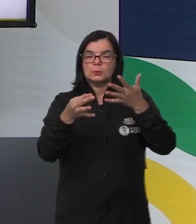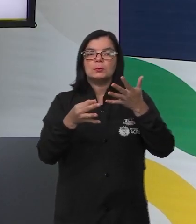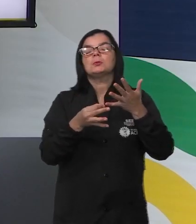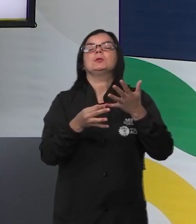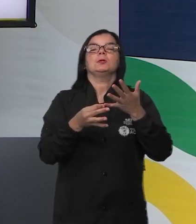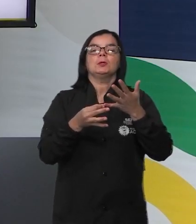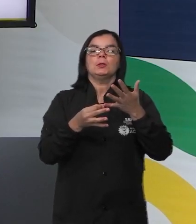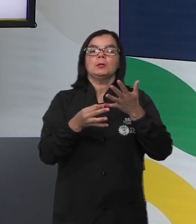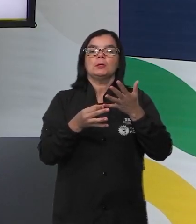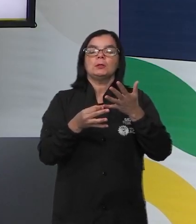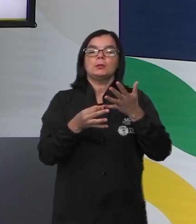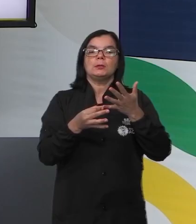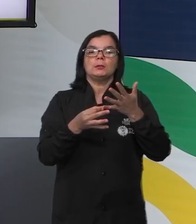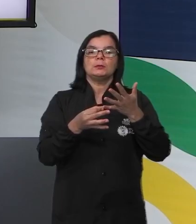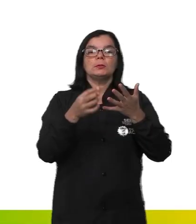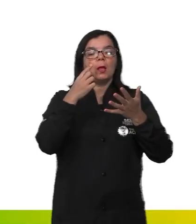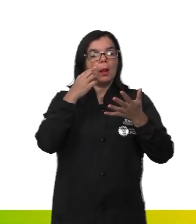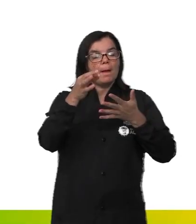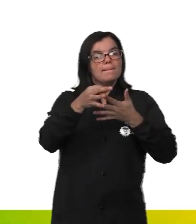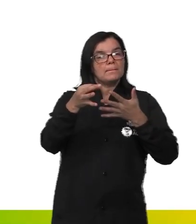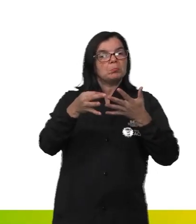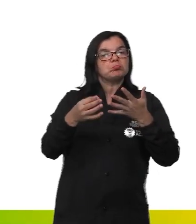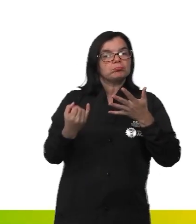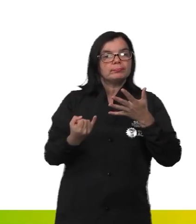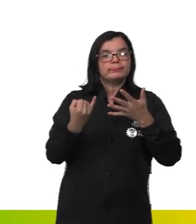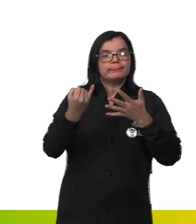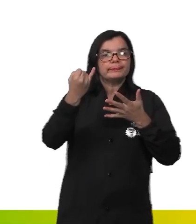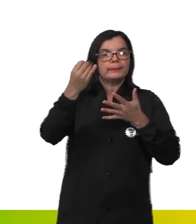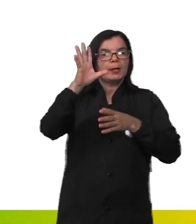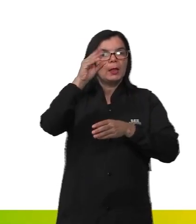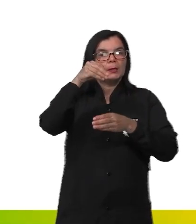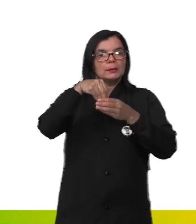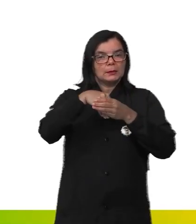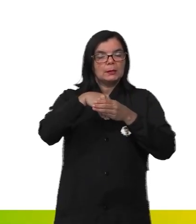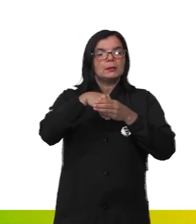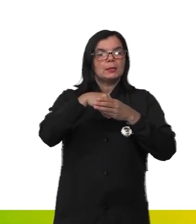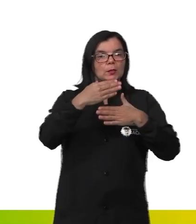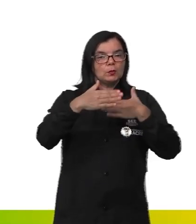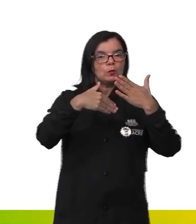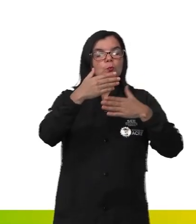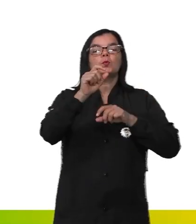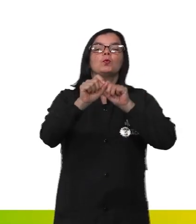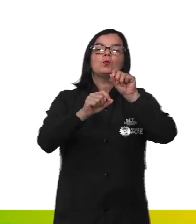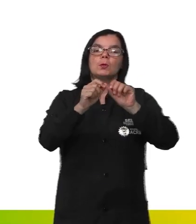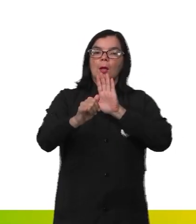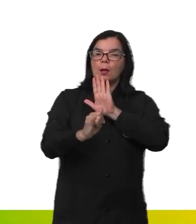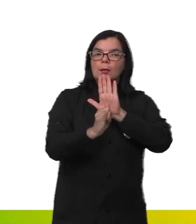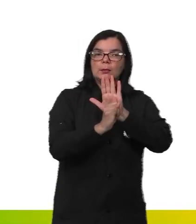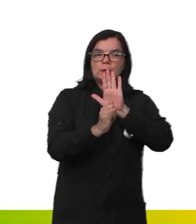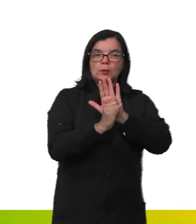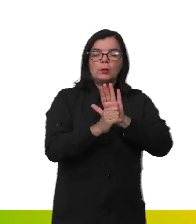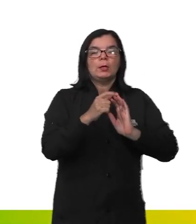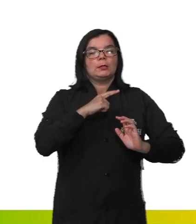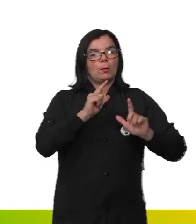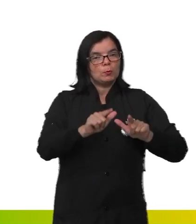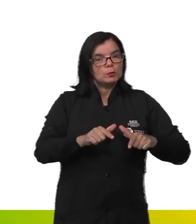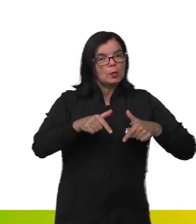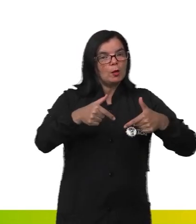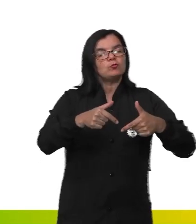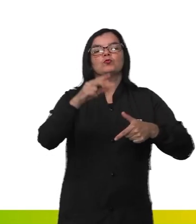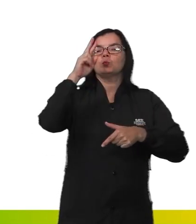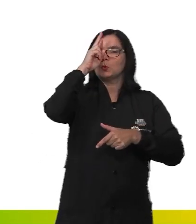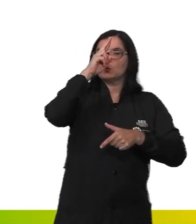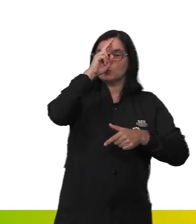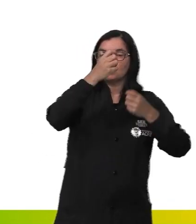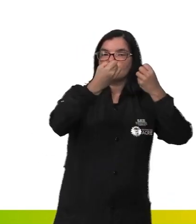são elementos importantes dentro dessa construção do que é identitário. Ó. Temos as lutas históricas, como